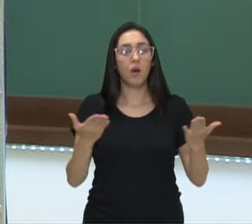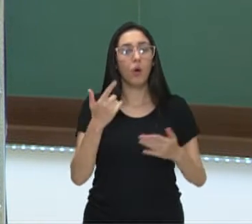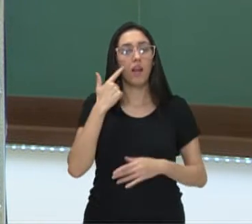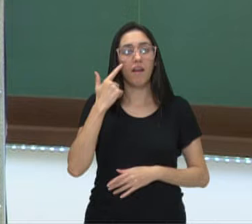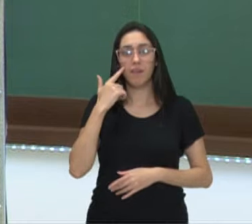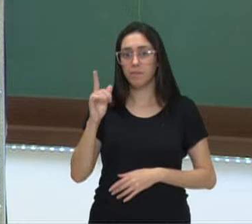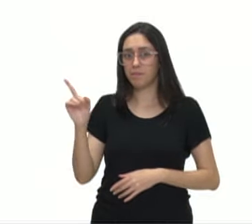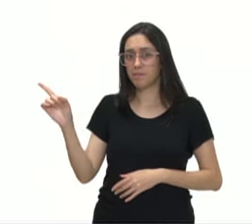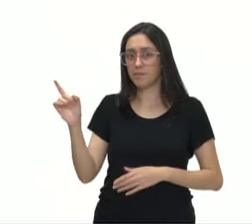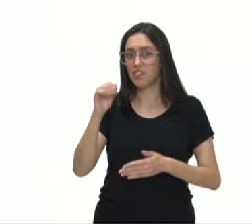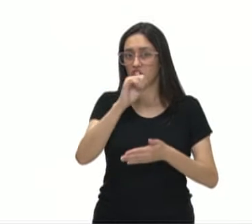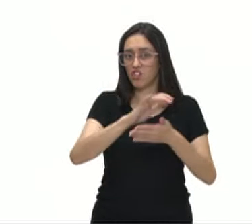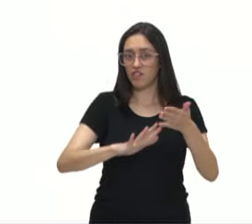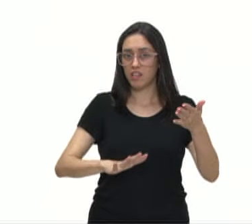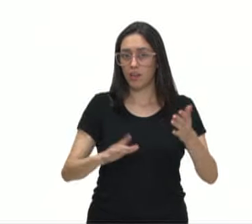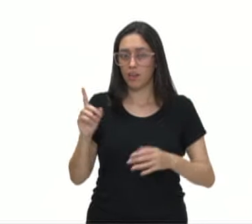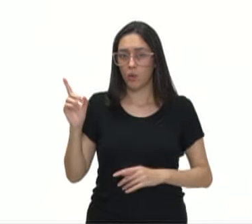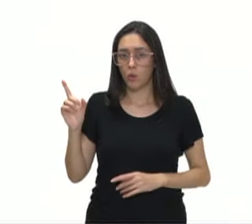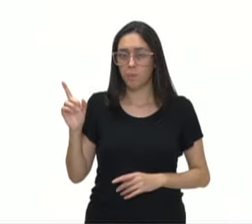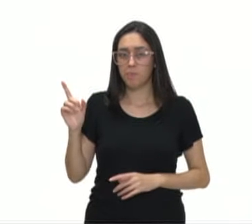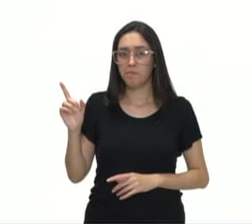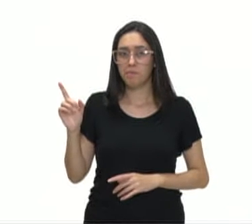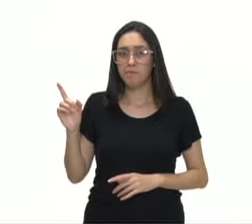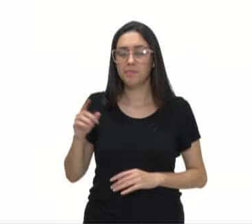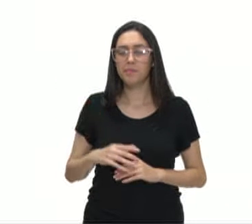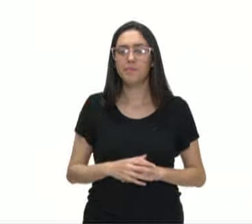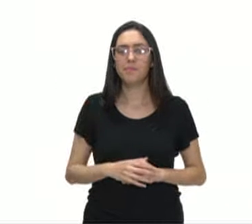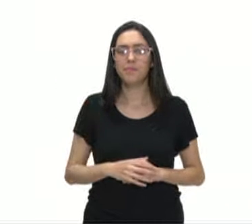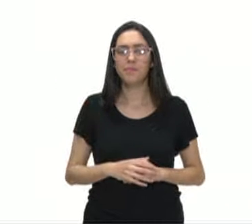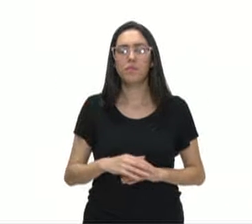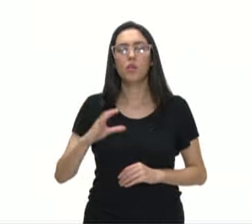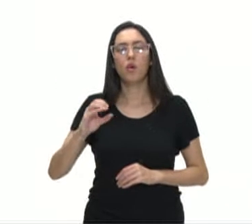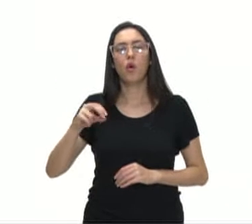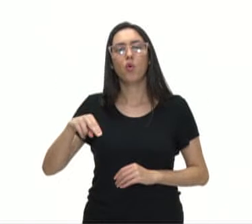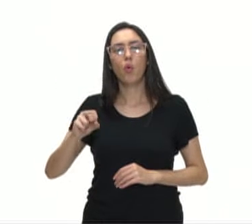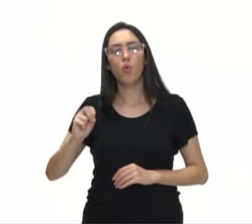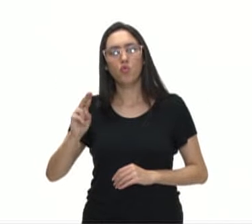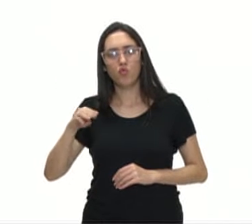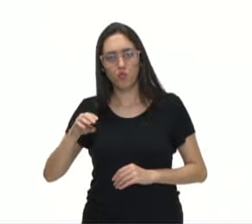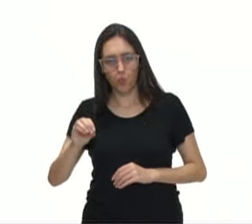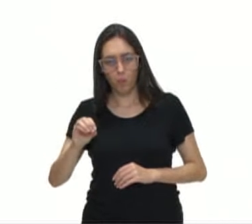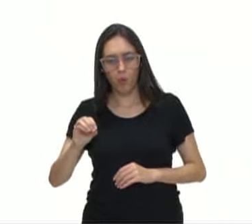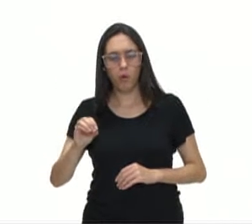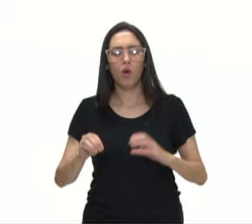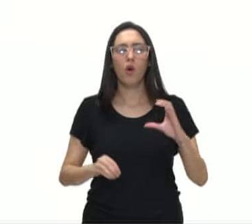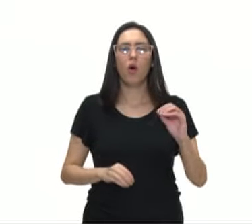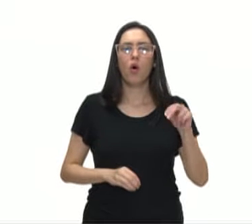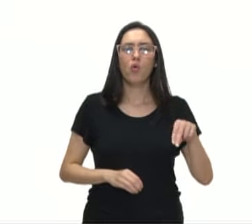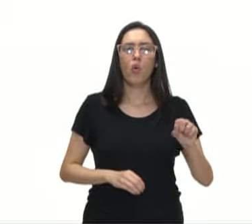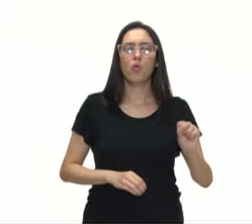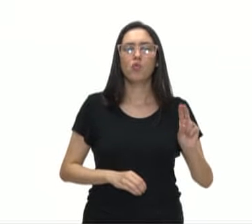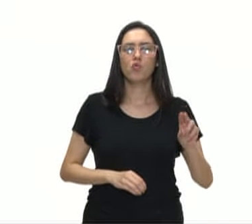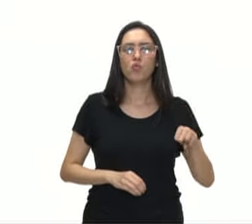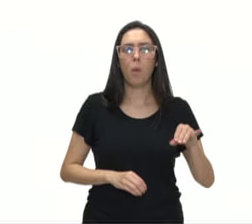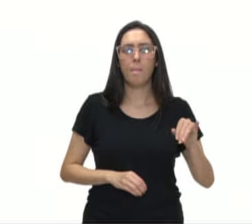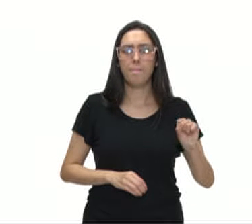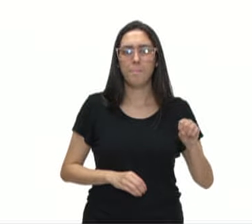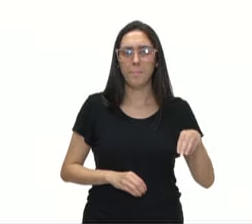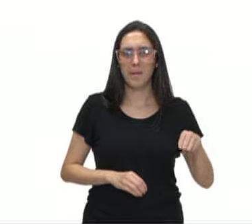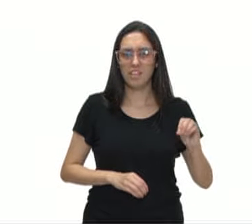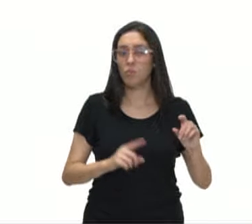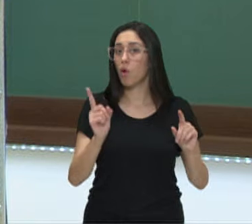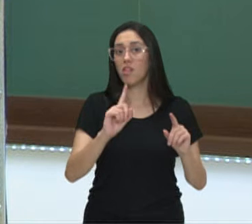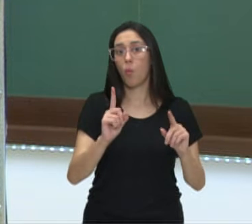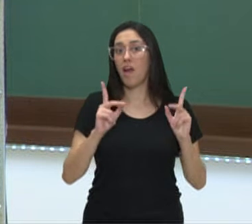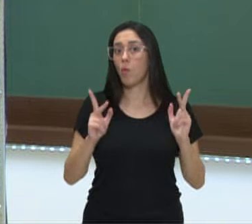tela agora a nossa atividade. Dá uma olhada. Sabendo que consumo e consumismo não são sinônimos, defina os dois